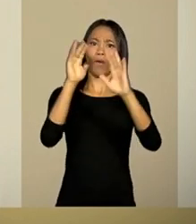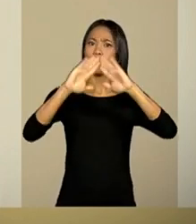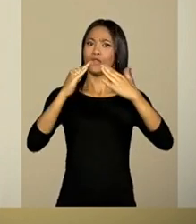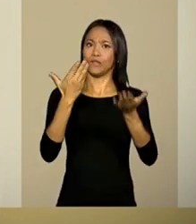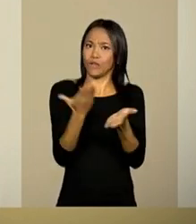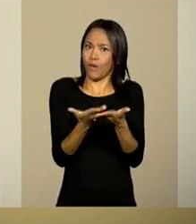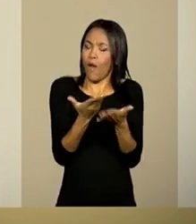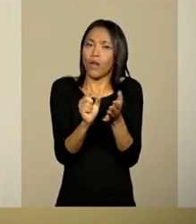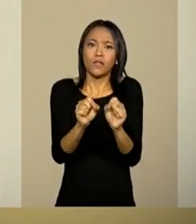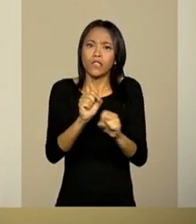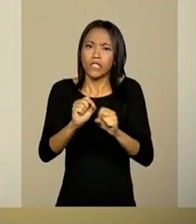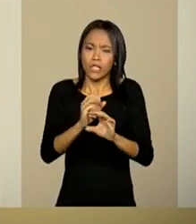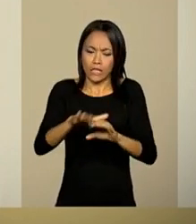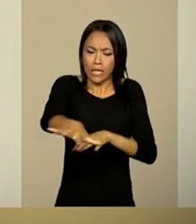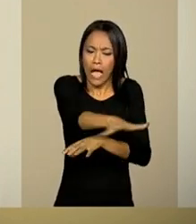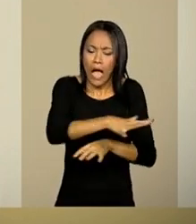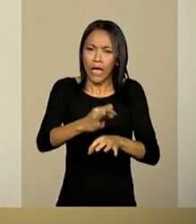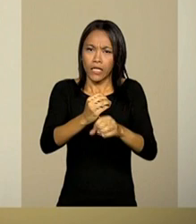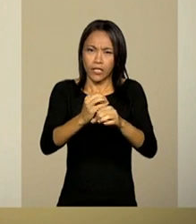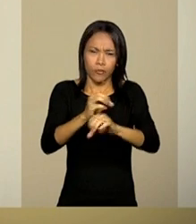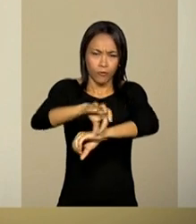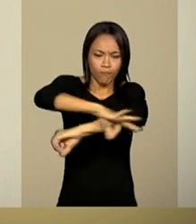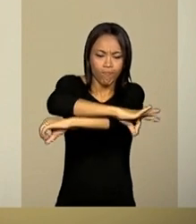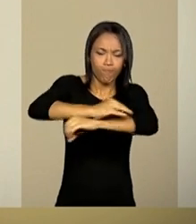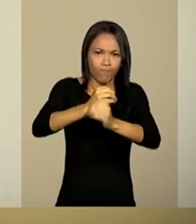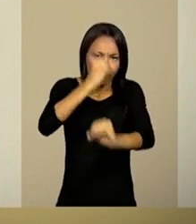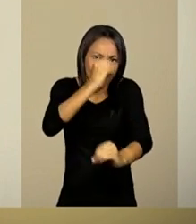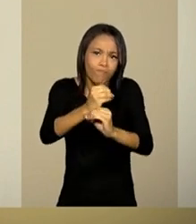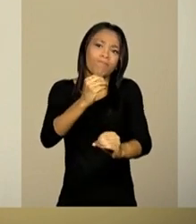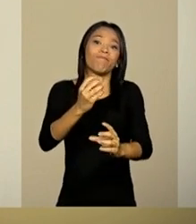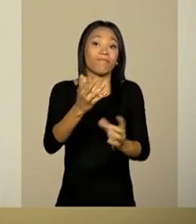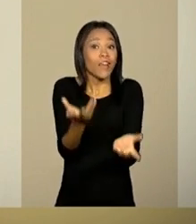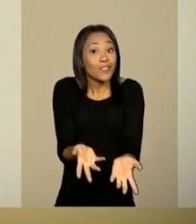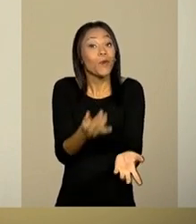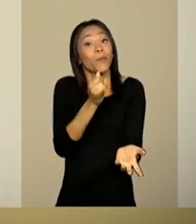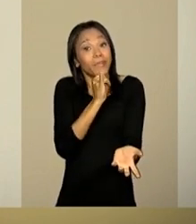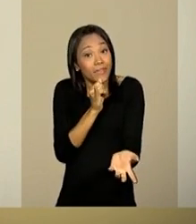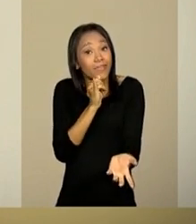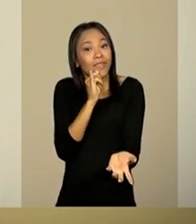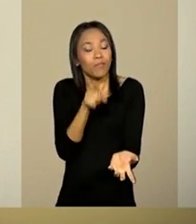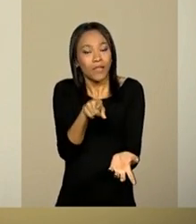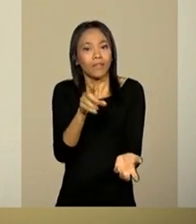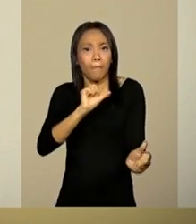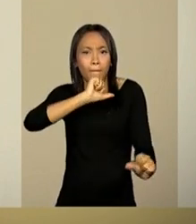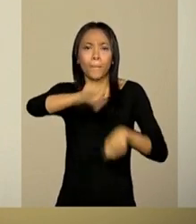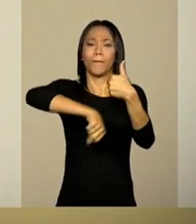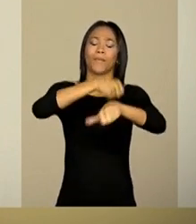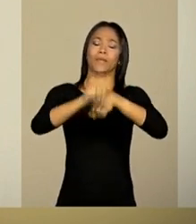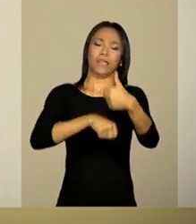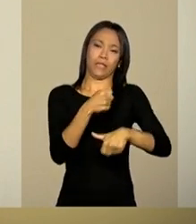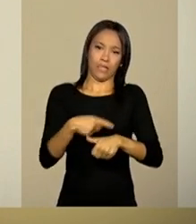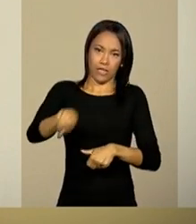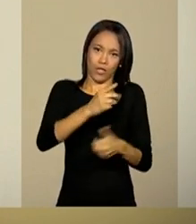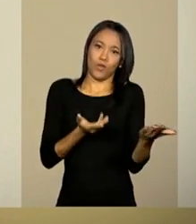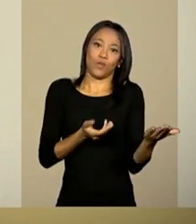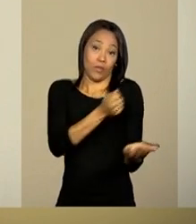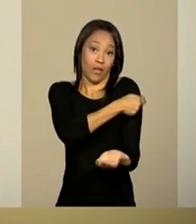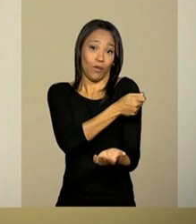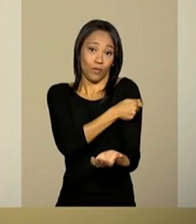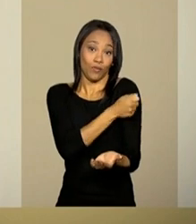engenharia Esse é só um exemplo dessa saudável revolução que os alunos do ciência sem